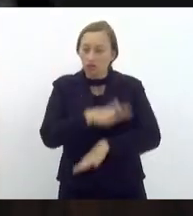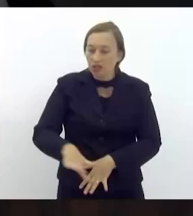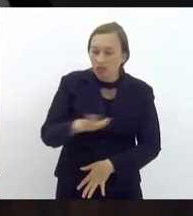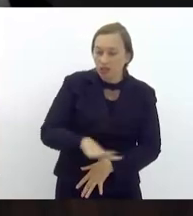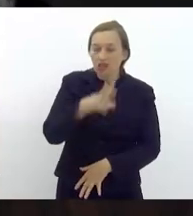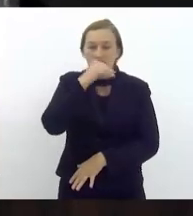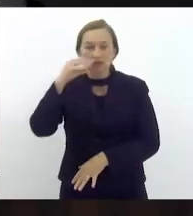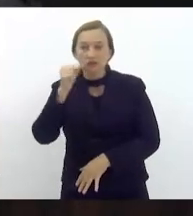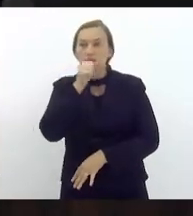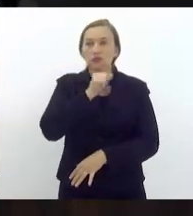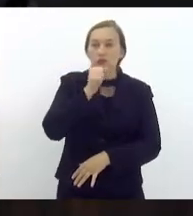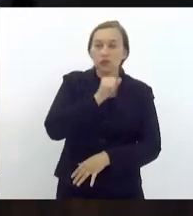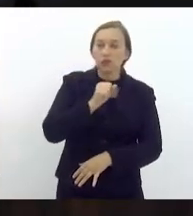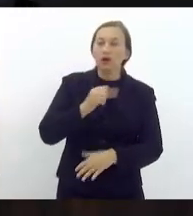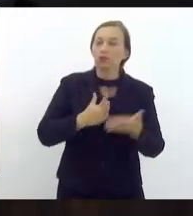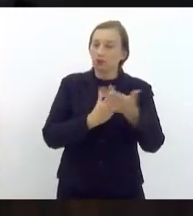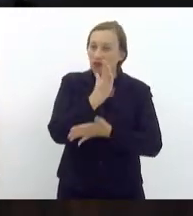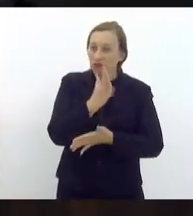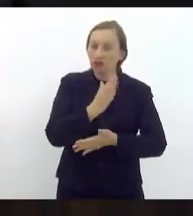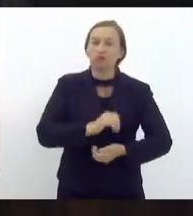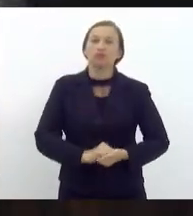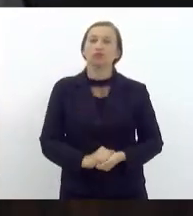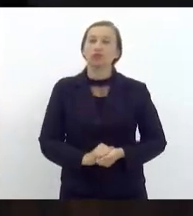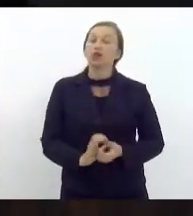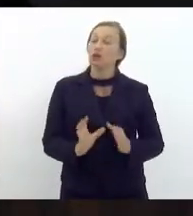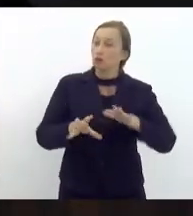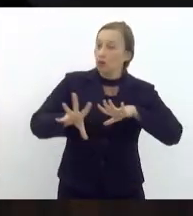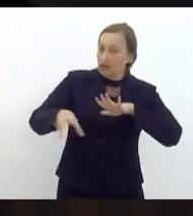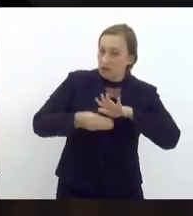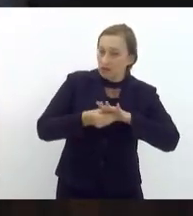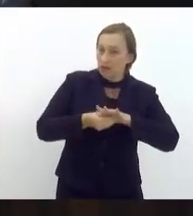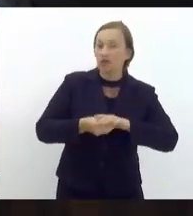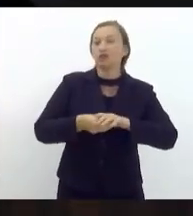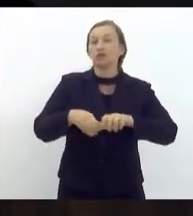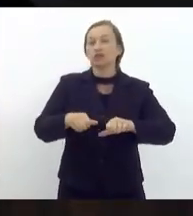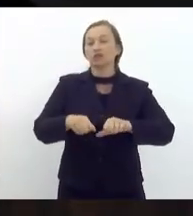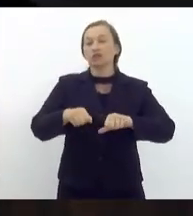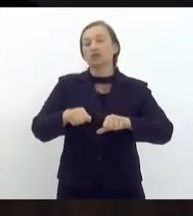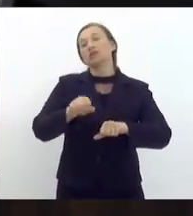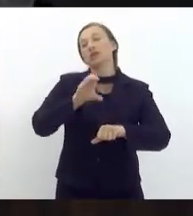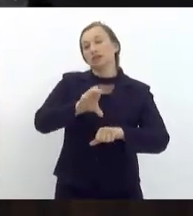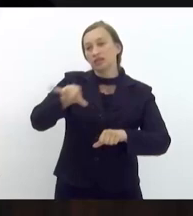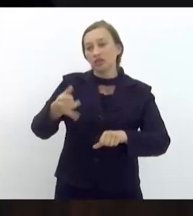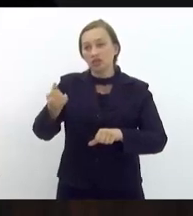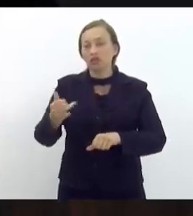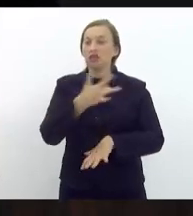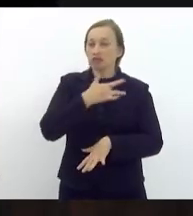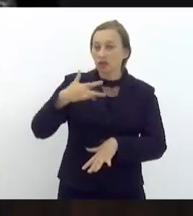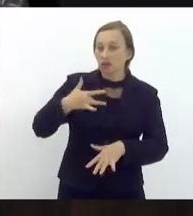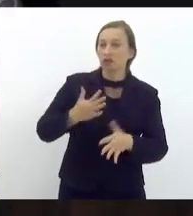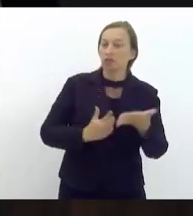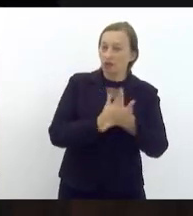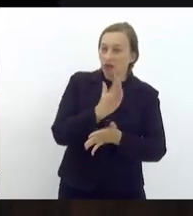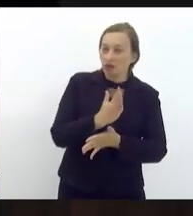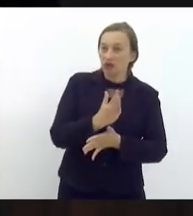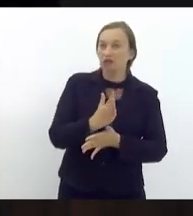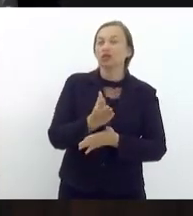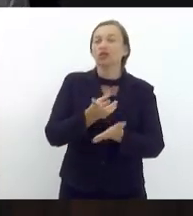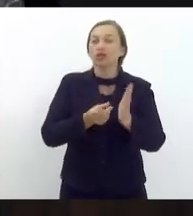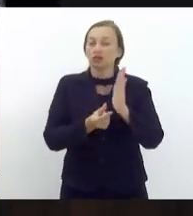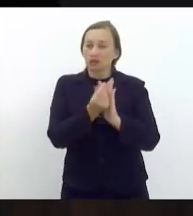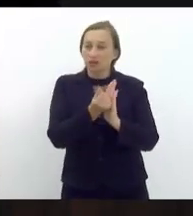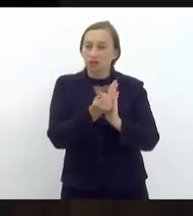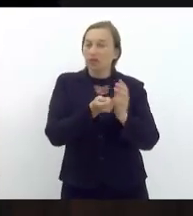criança do Adolescente e do Idoso favorável com as emendas da ccj de saúde favorável e de orçamento